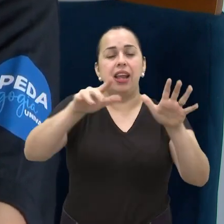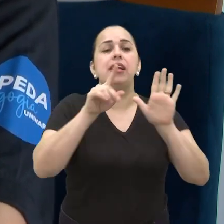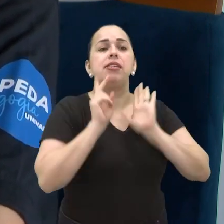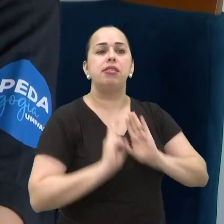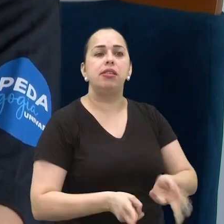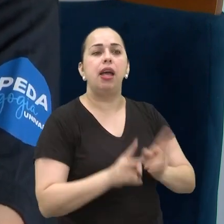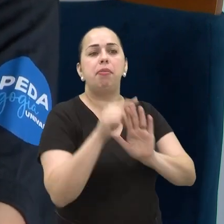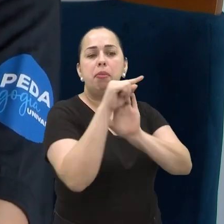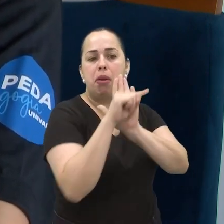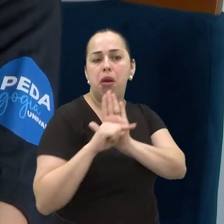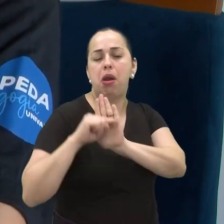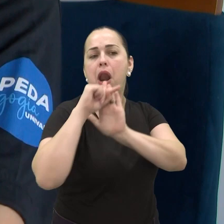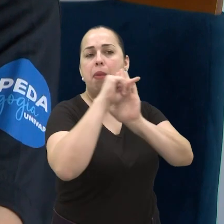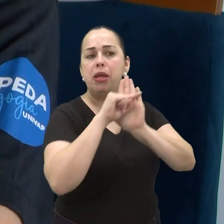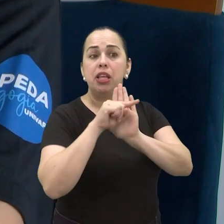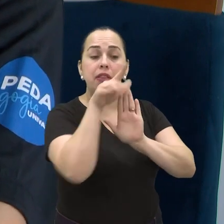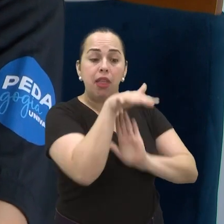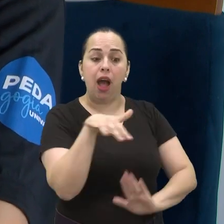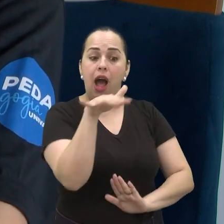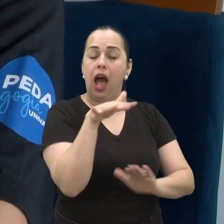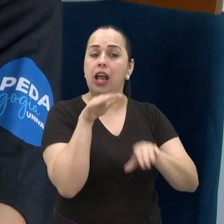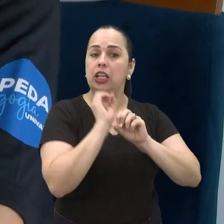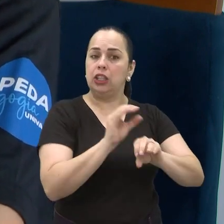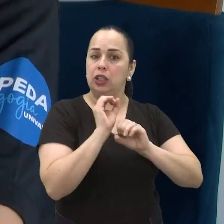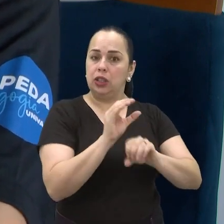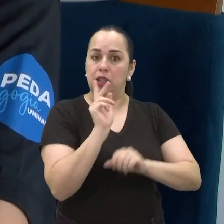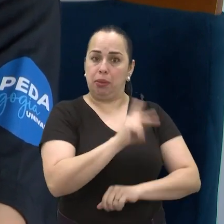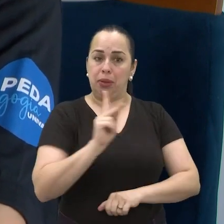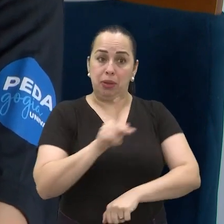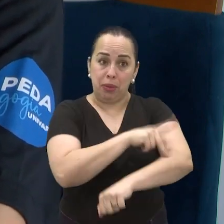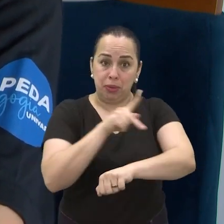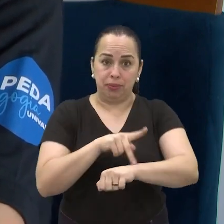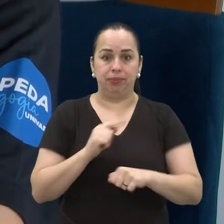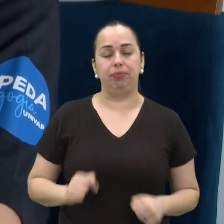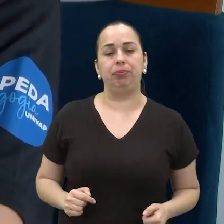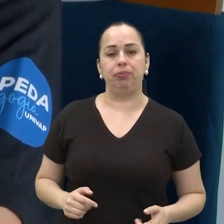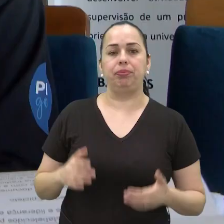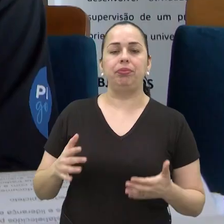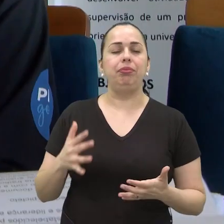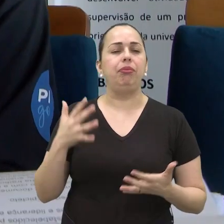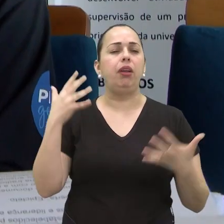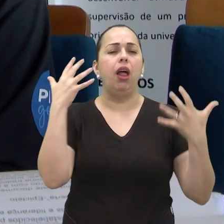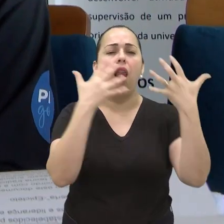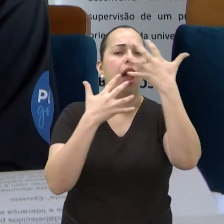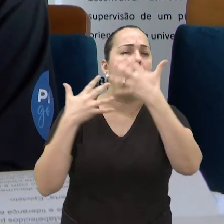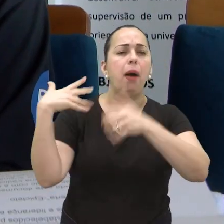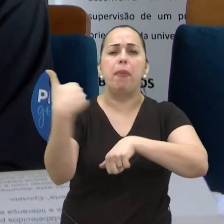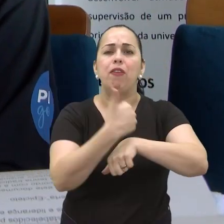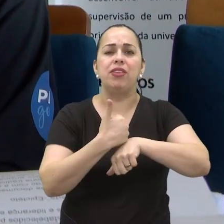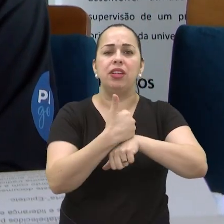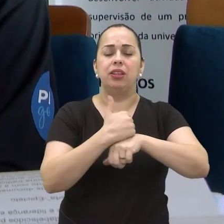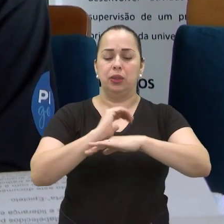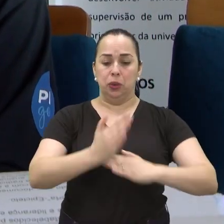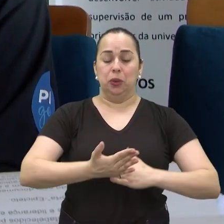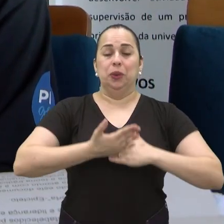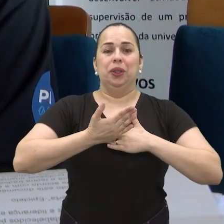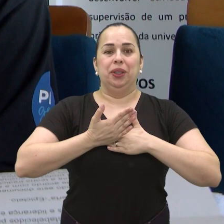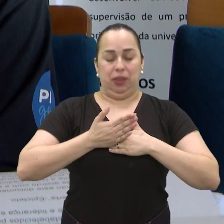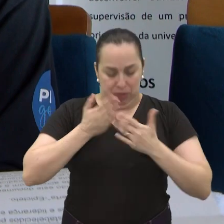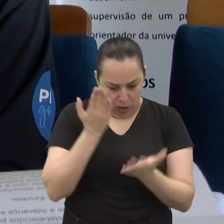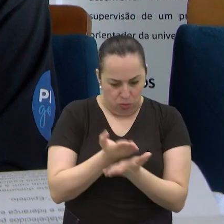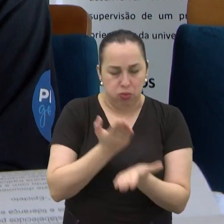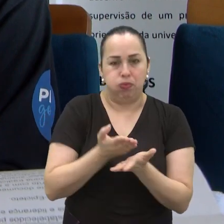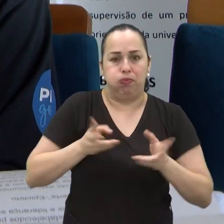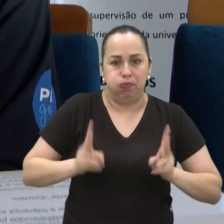sempre pesquisava e via nota de corte e toda essa coisa, sempre na área da pedagogia. O encanto pela profissão dá forças